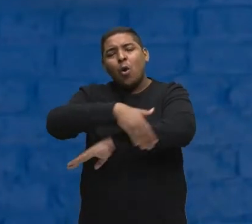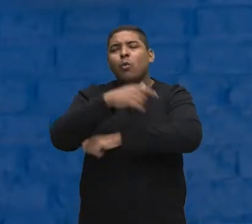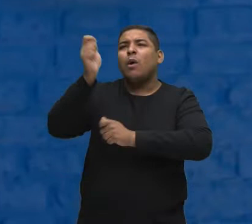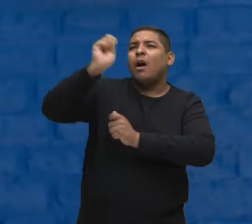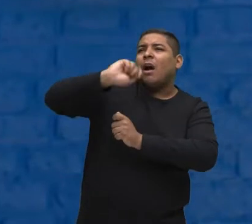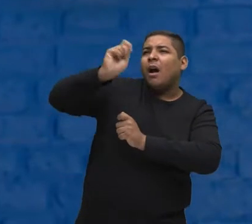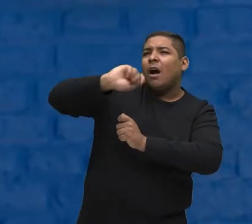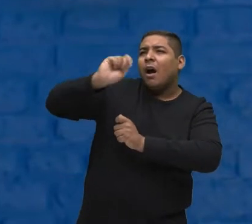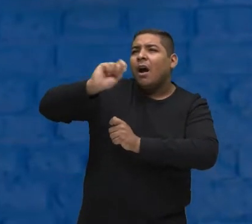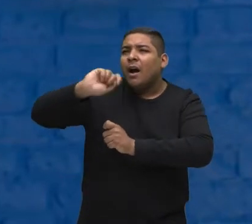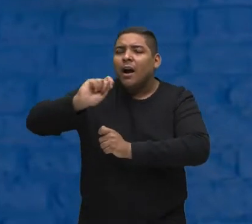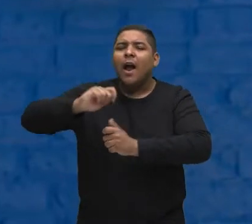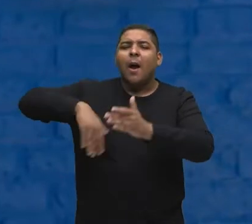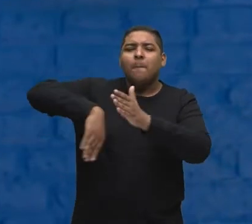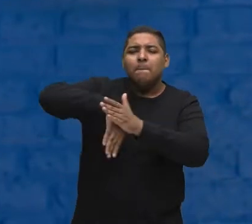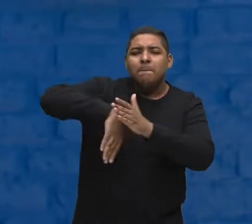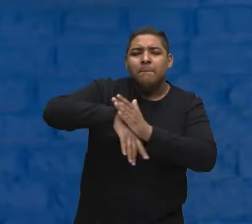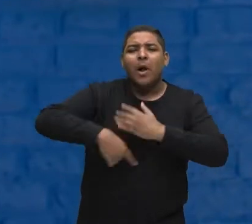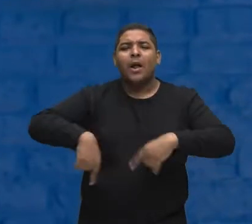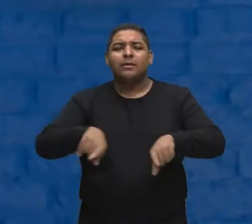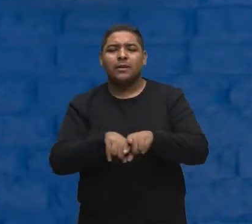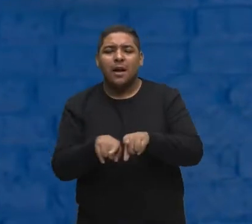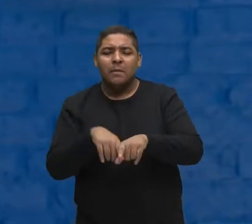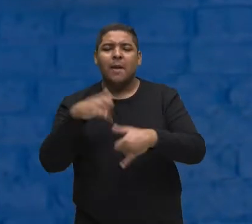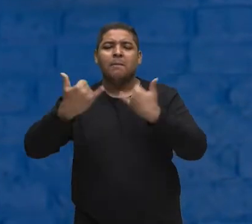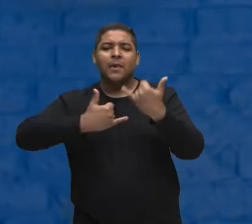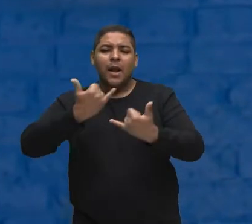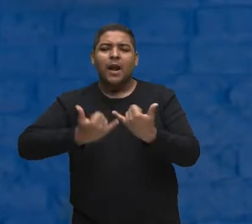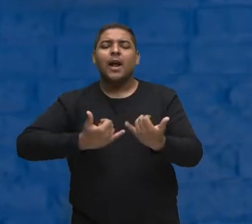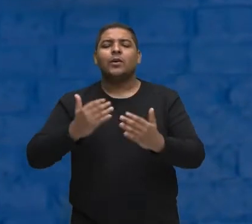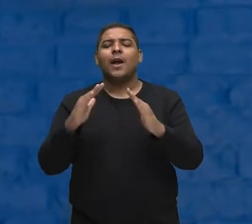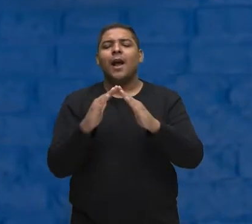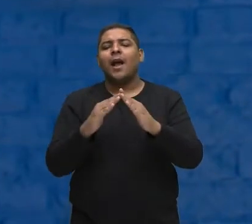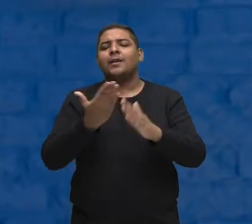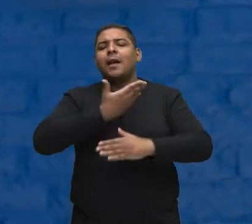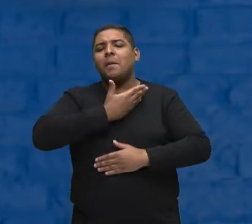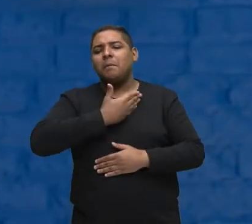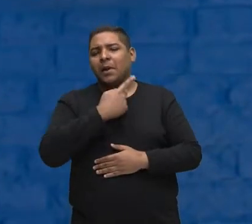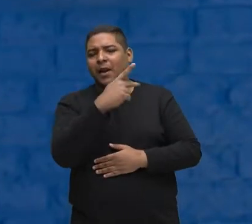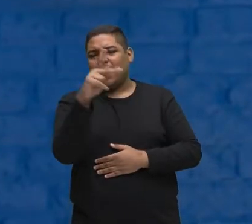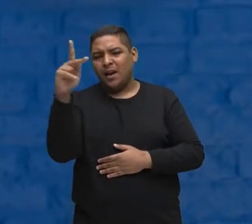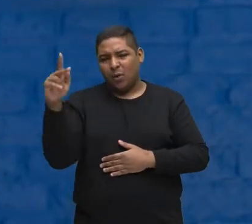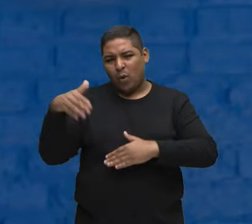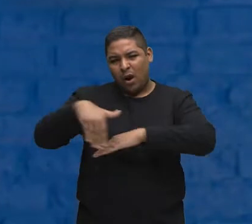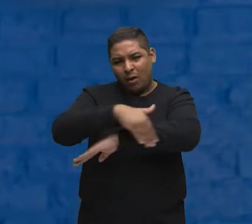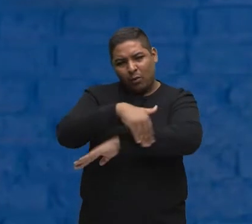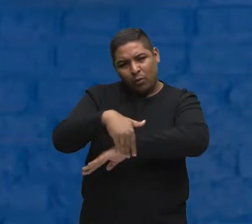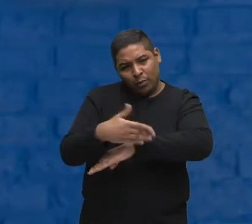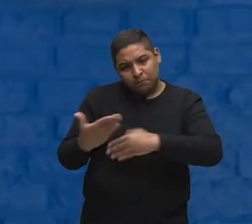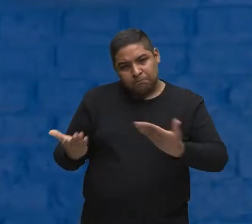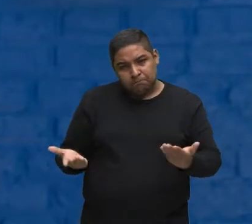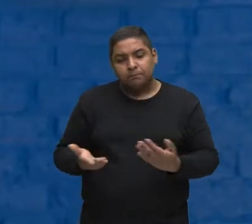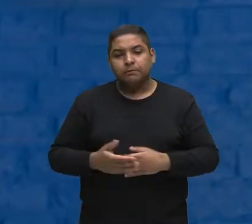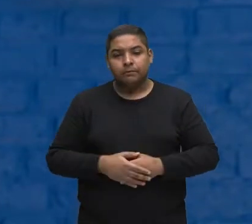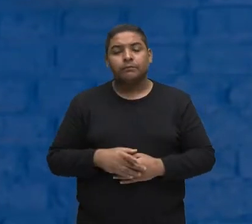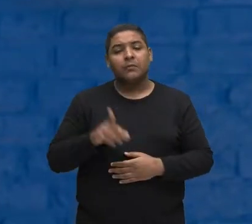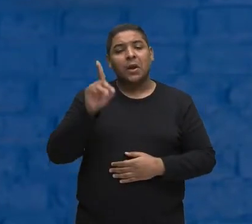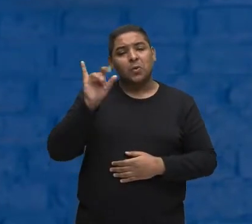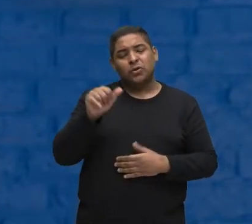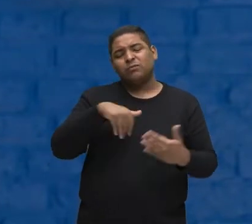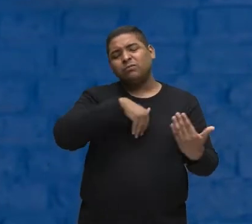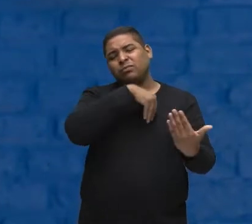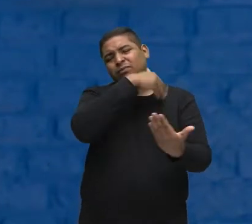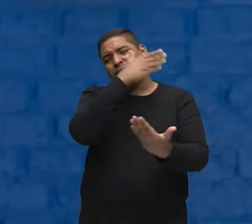de bola, né? Brincando na casa de outros coleguinhas. E aí? Aí o dia vai passando, ele não está